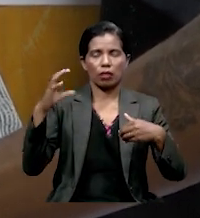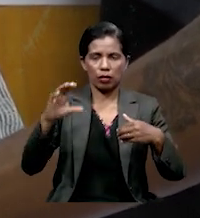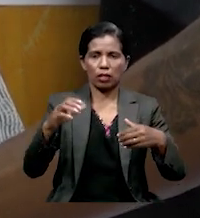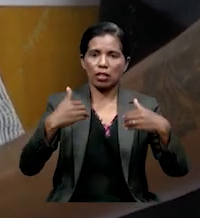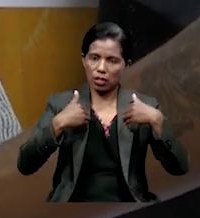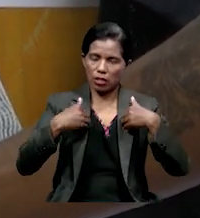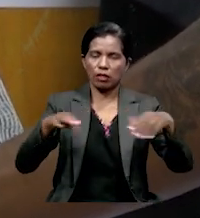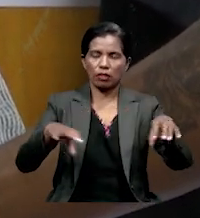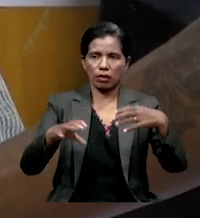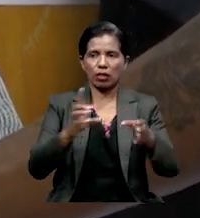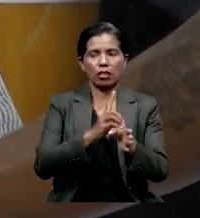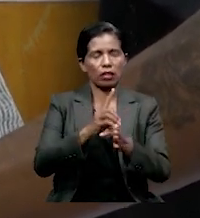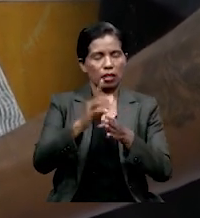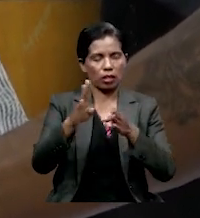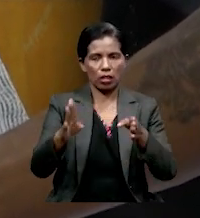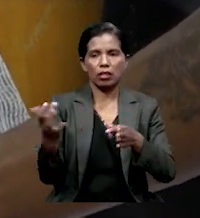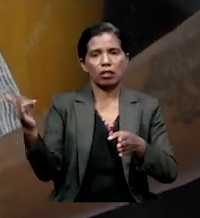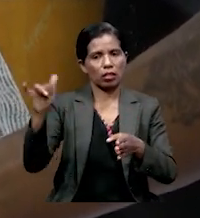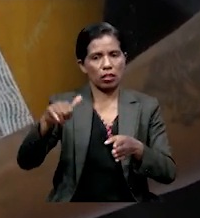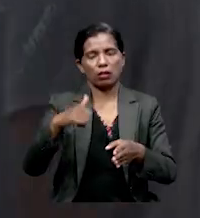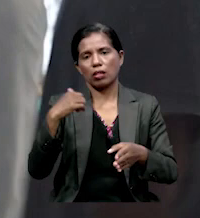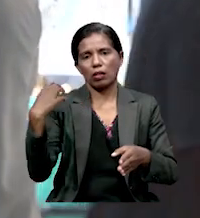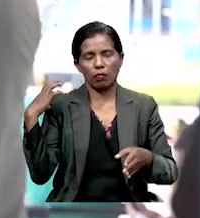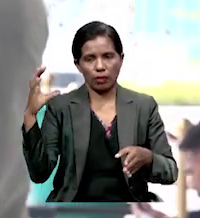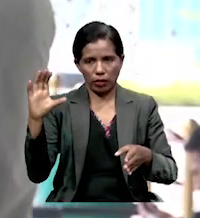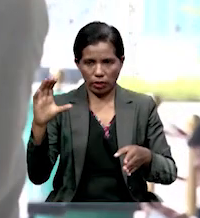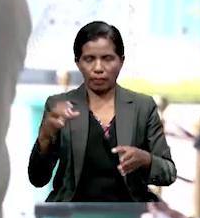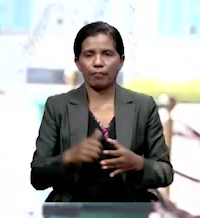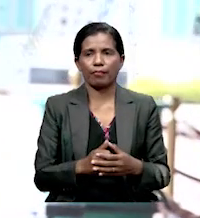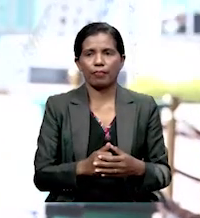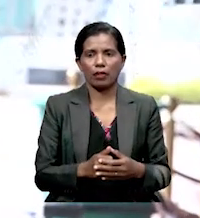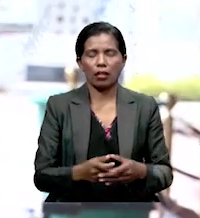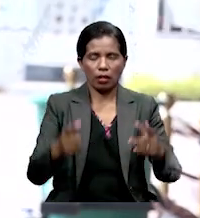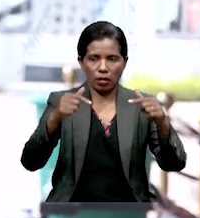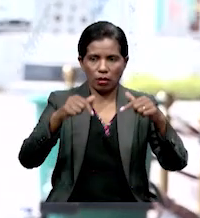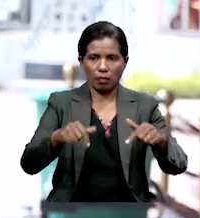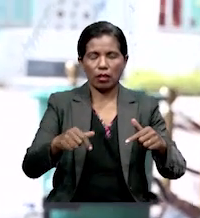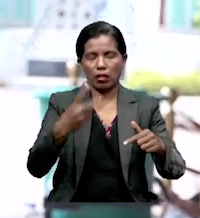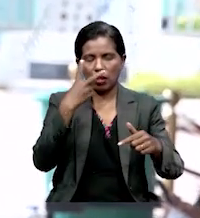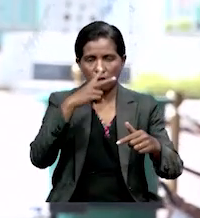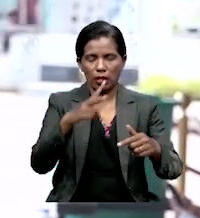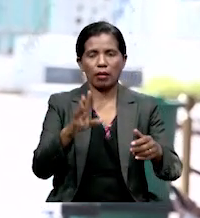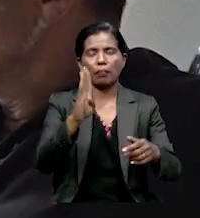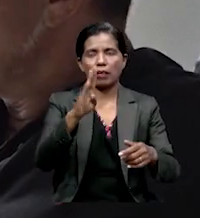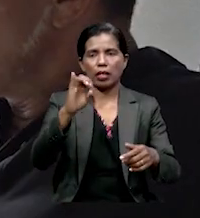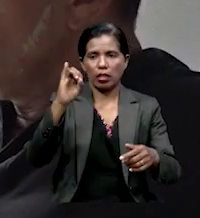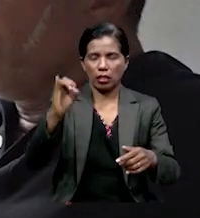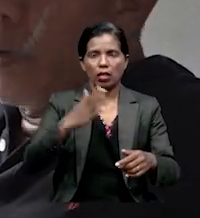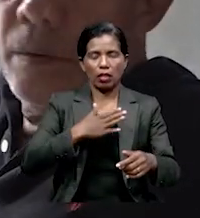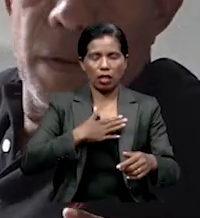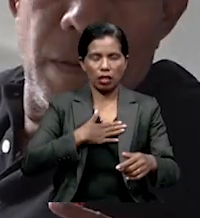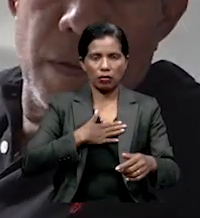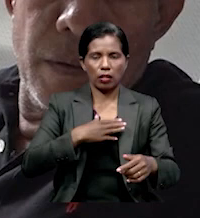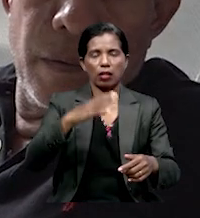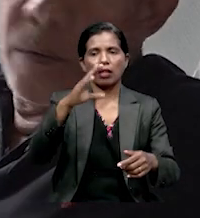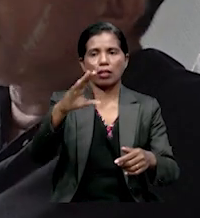balu nebe mak ia direção selu ne competencia. Antau como mai trata passaporte ou bilhete de identidade ne ne competencia e